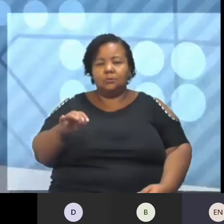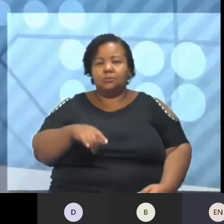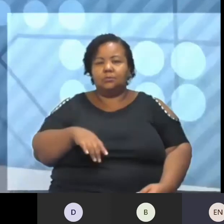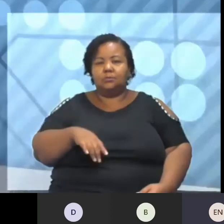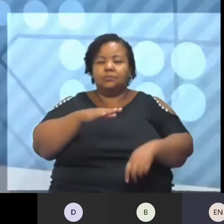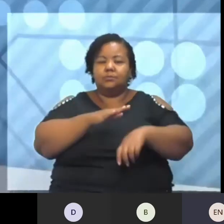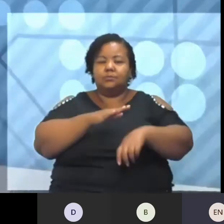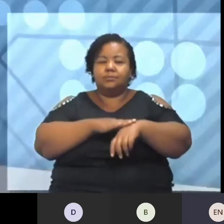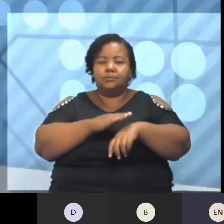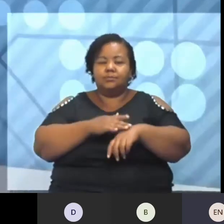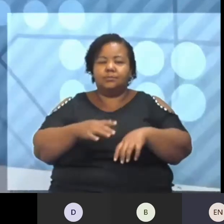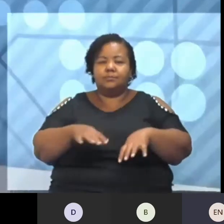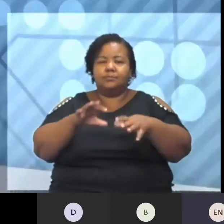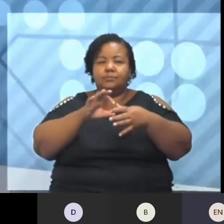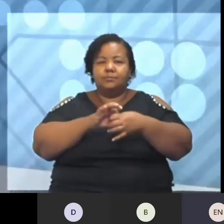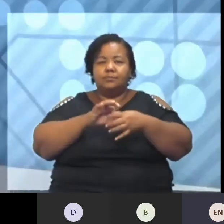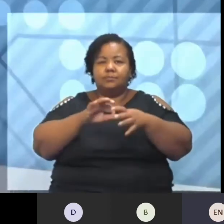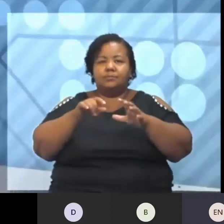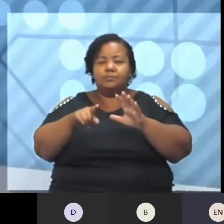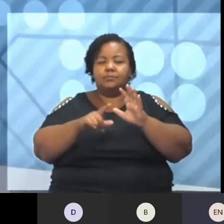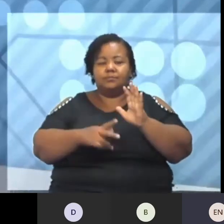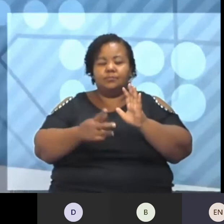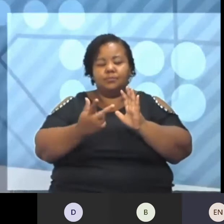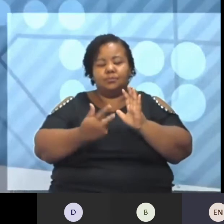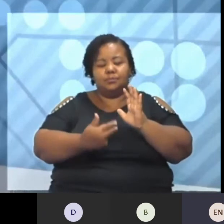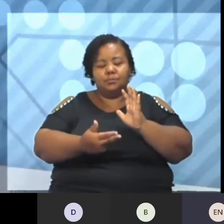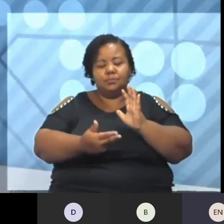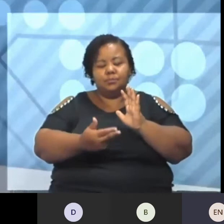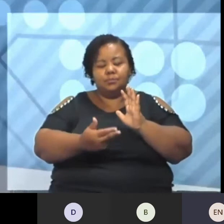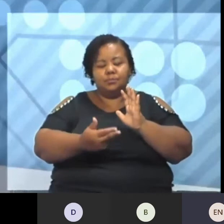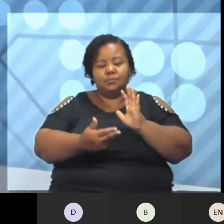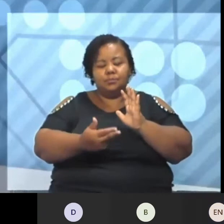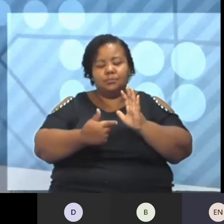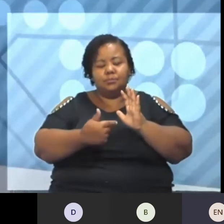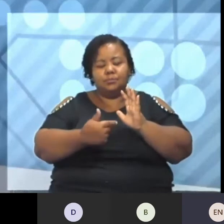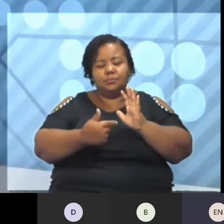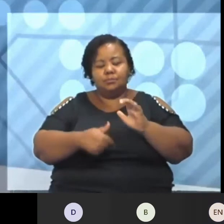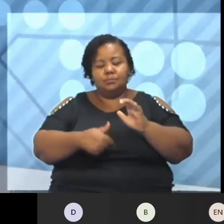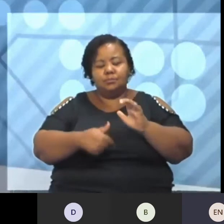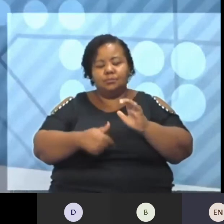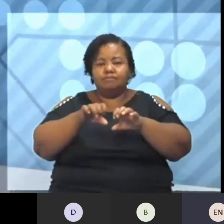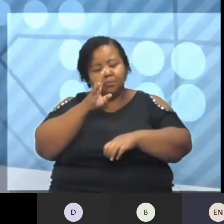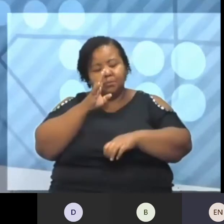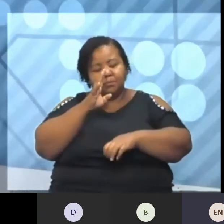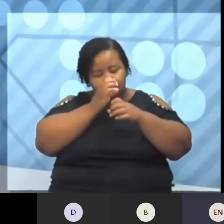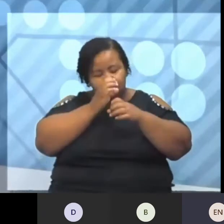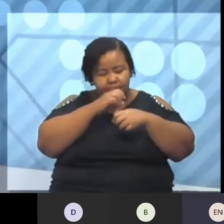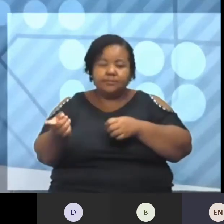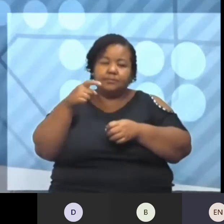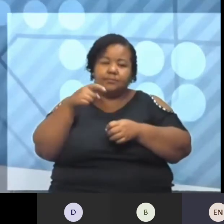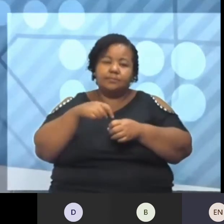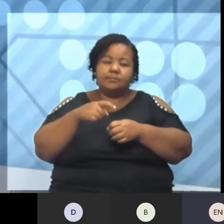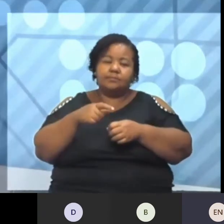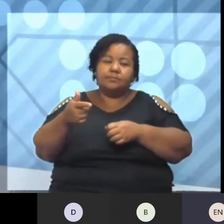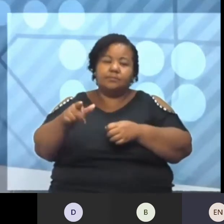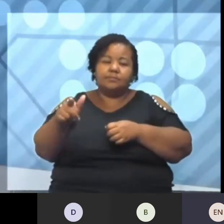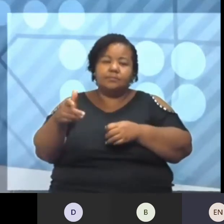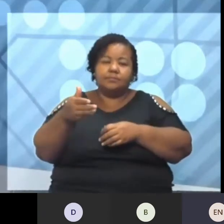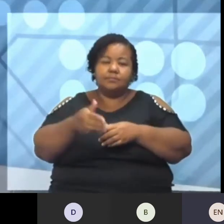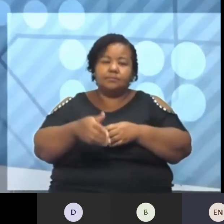está disponível para que você desenhe e observe as estruturas no microscópio. E daqui a pouco já voltamos com